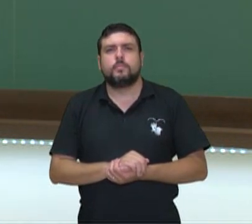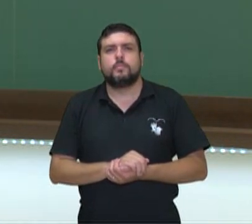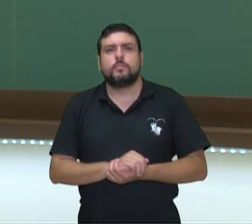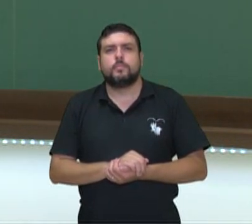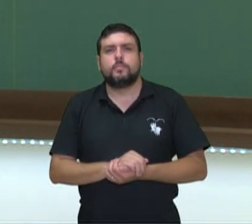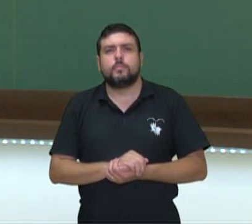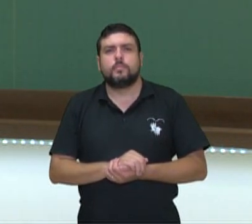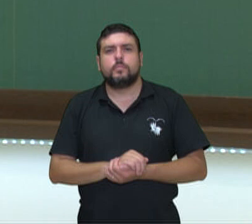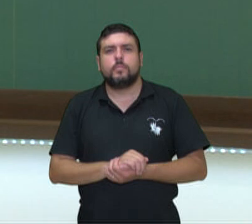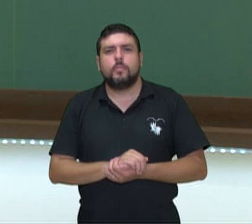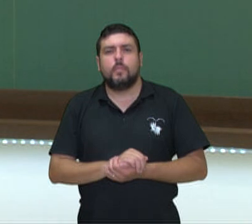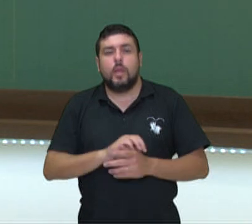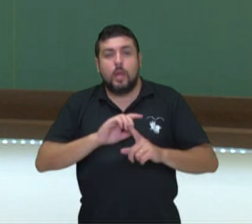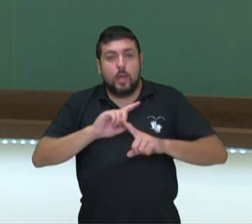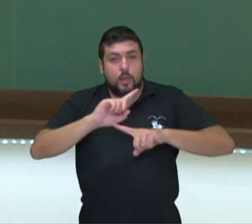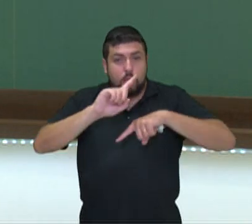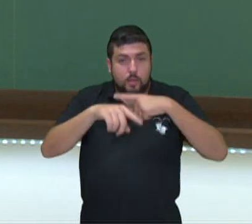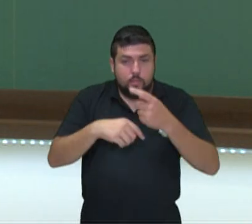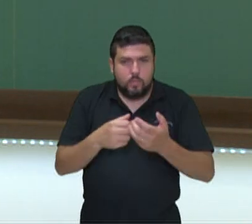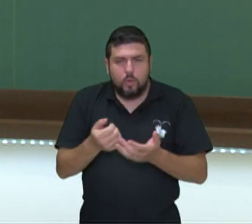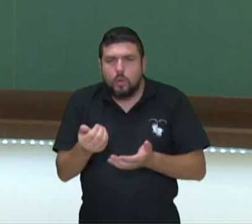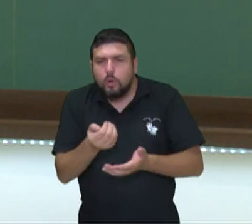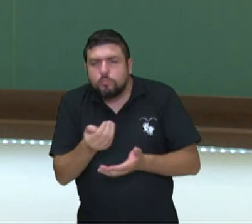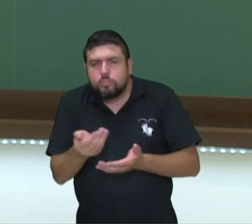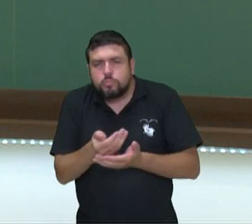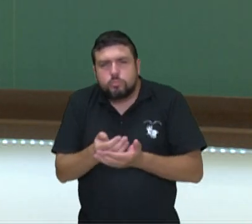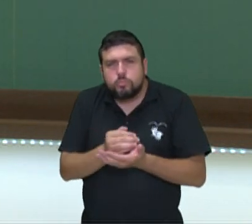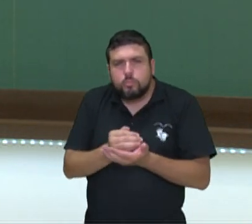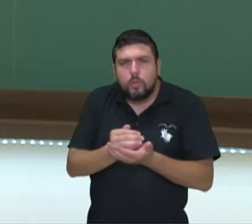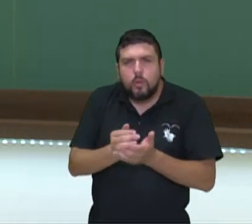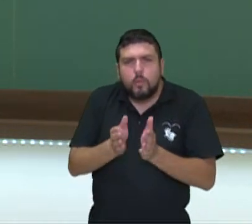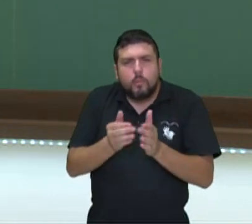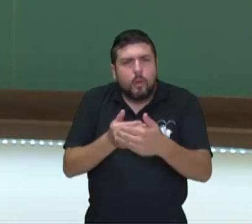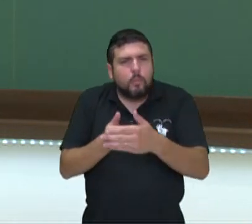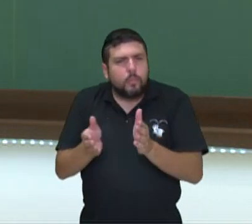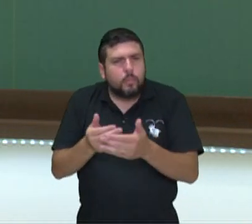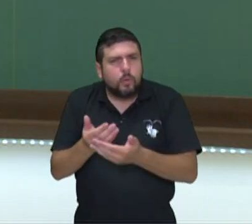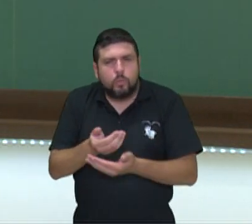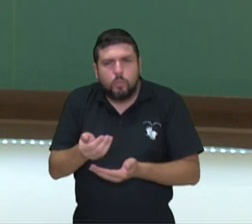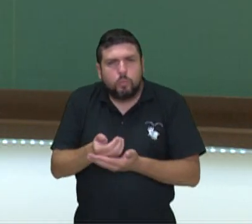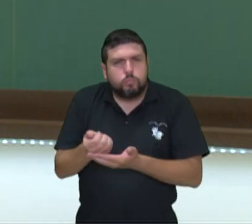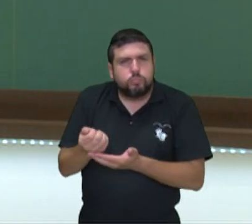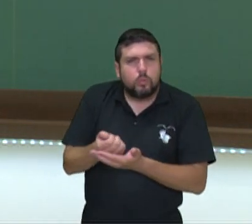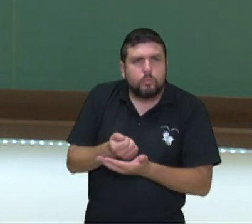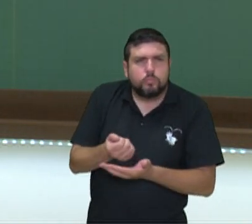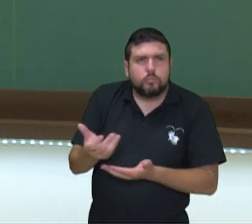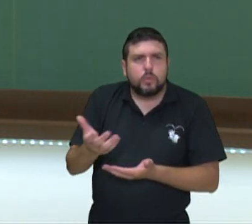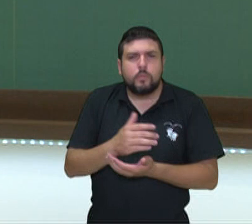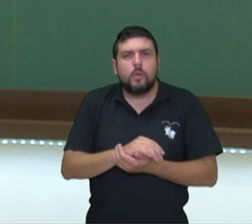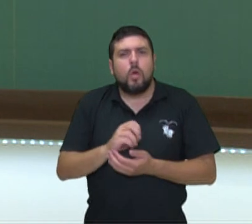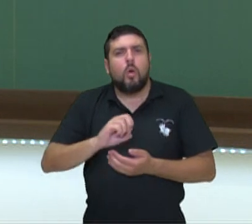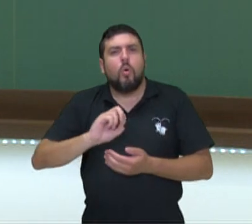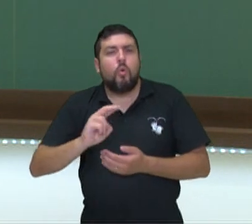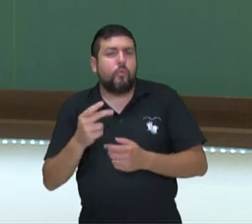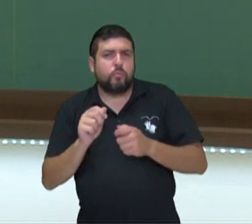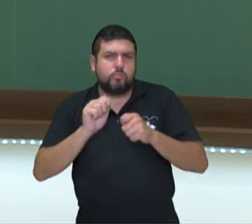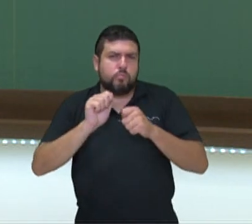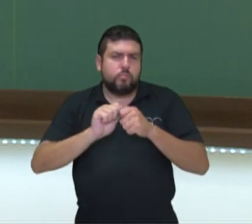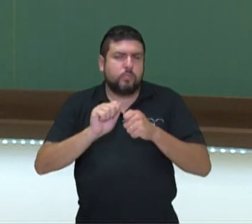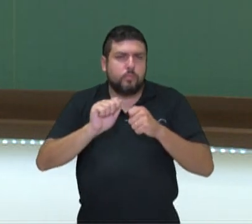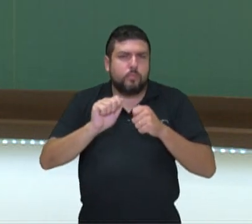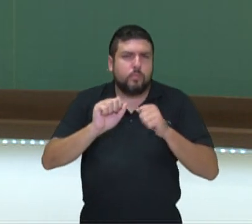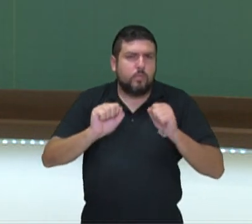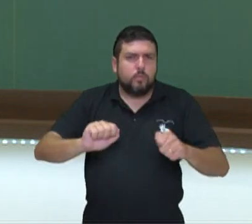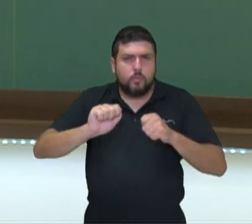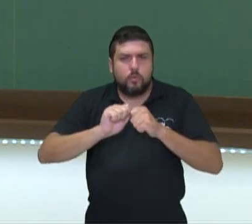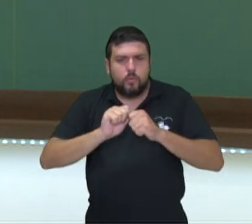Depois, trabalhe com um dadinho, pode ser um dado normal que você já tem em casa de um jogo, pode confeccionar um dado, ou aqueles dados mais elaborados, né,